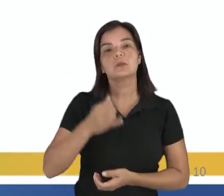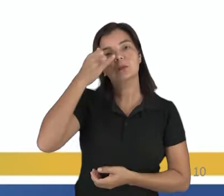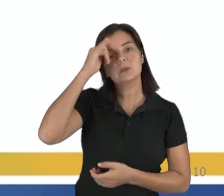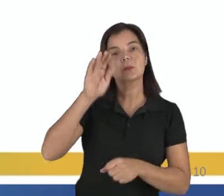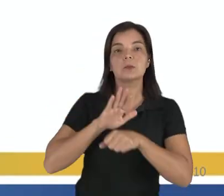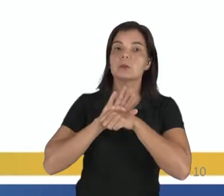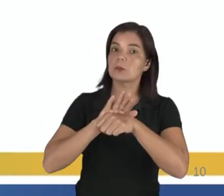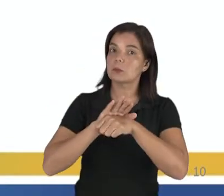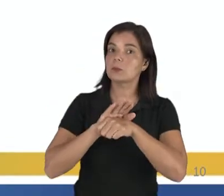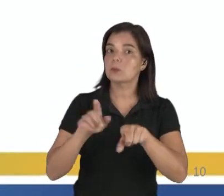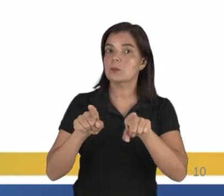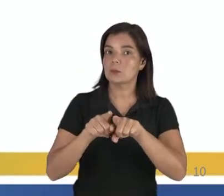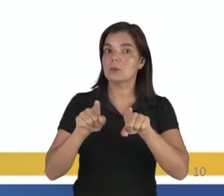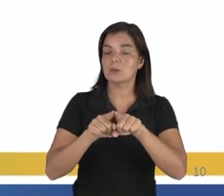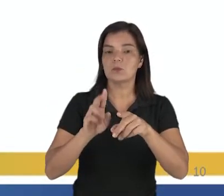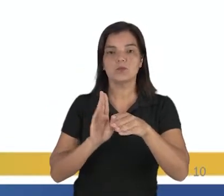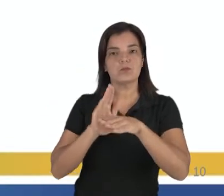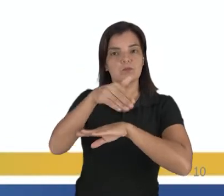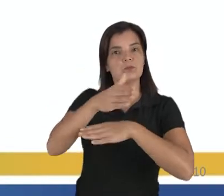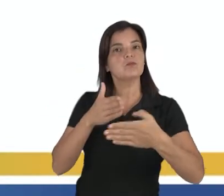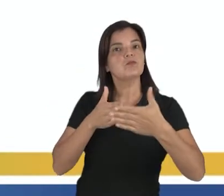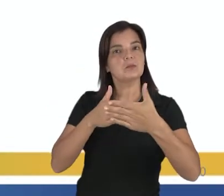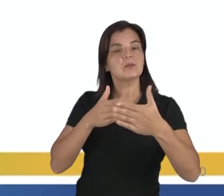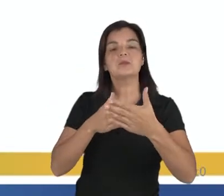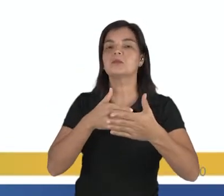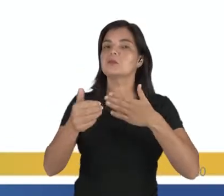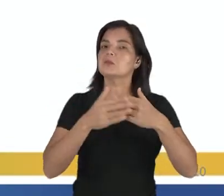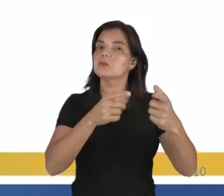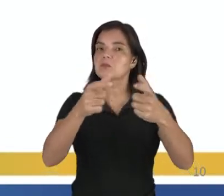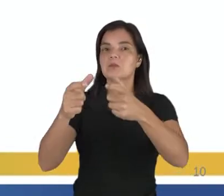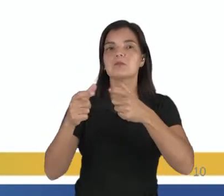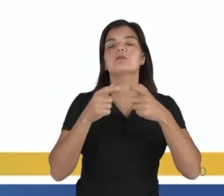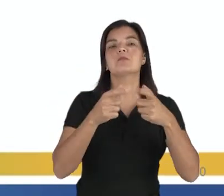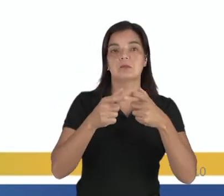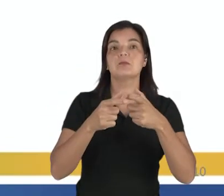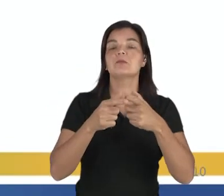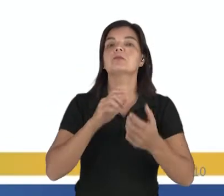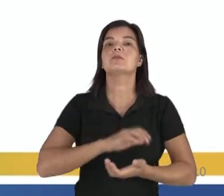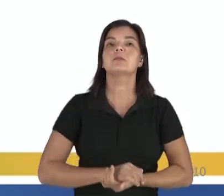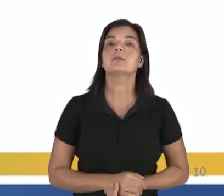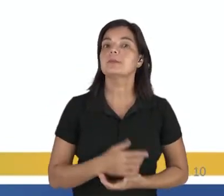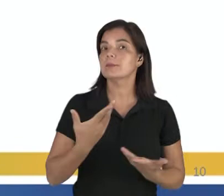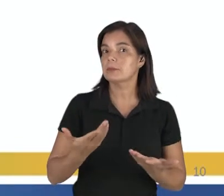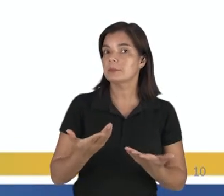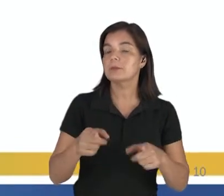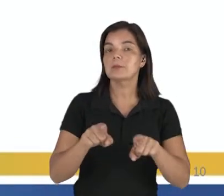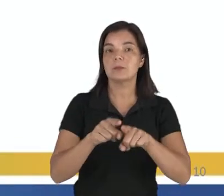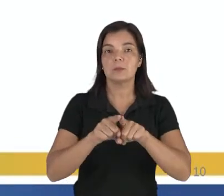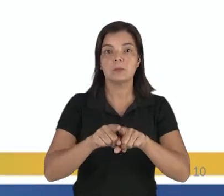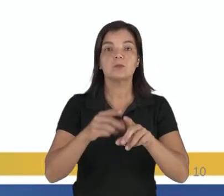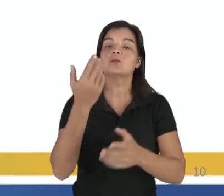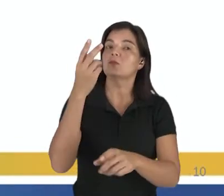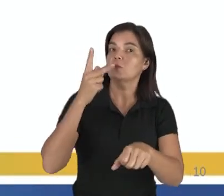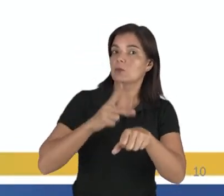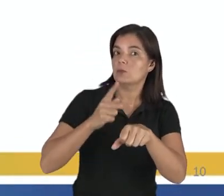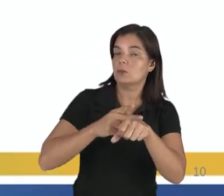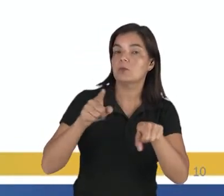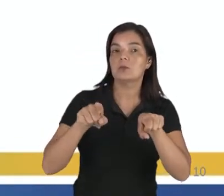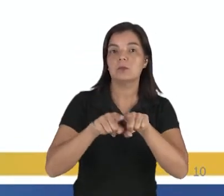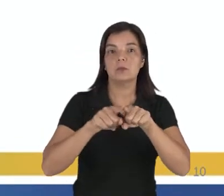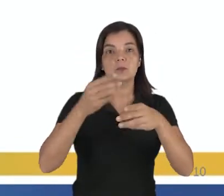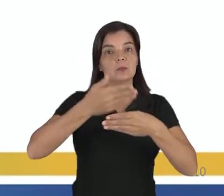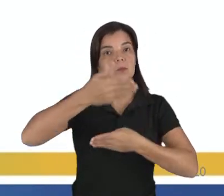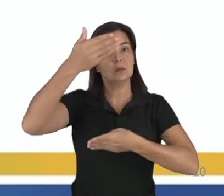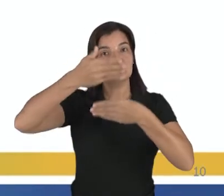ajudar a superar obstáculos de qualquer natureza no ambiente circundante, desde os galhos e pedras até grades